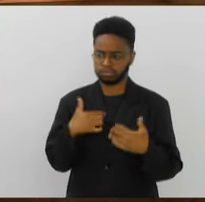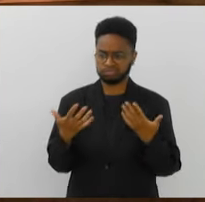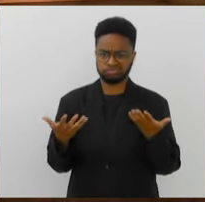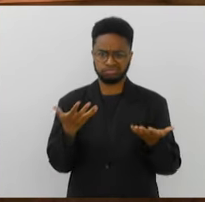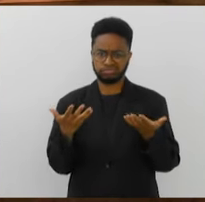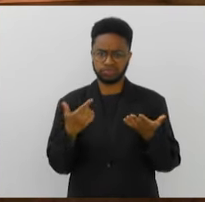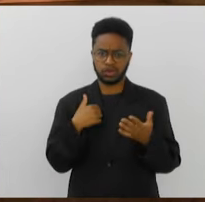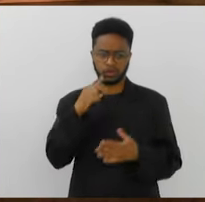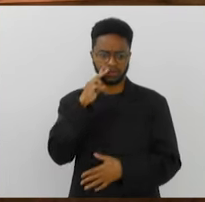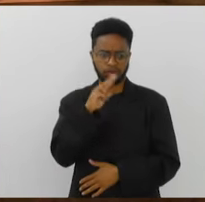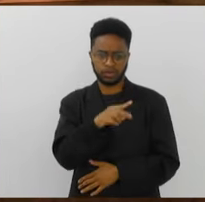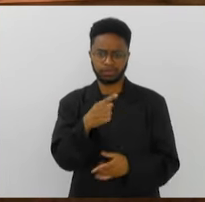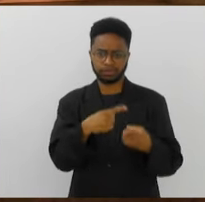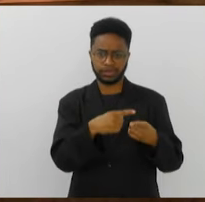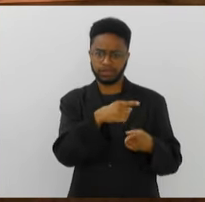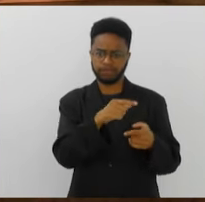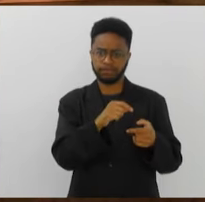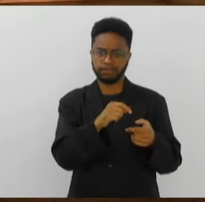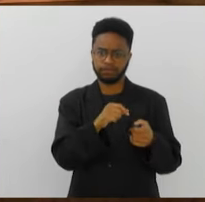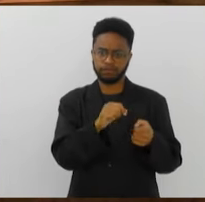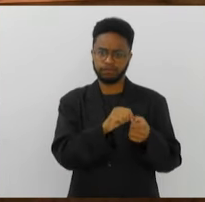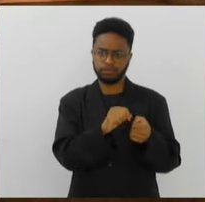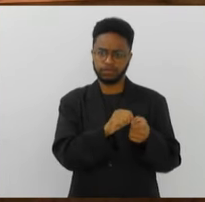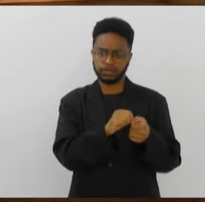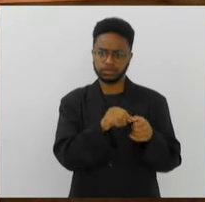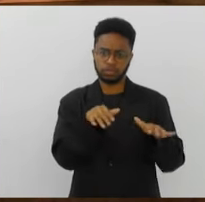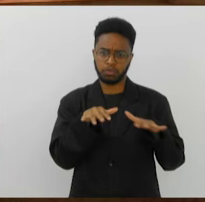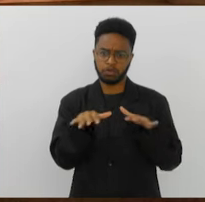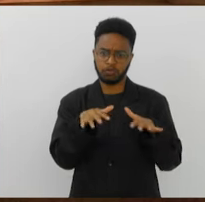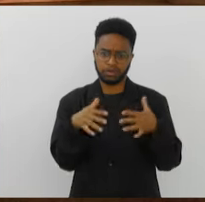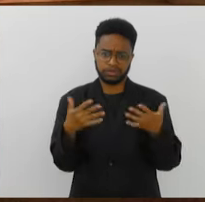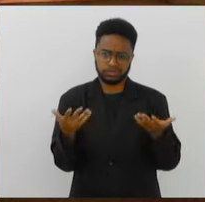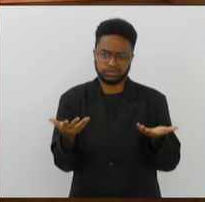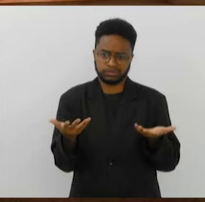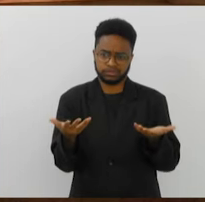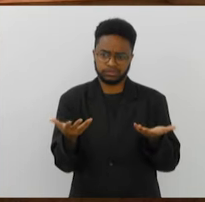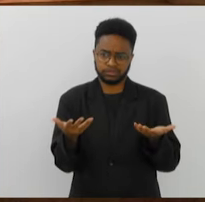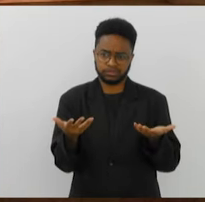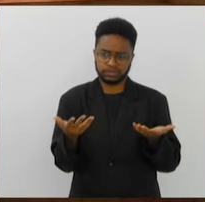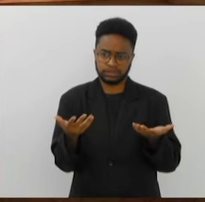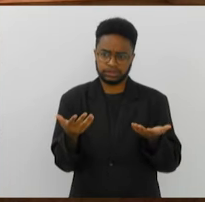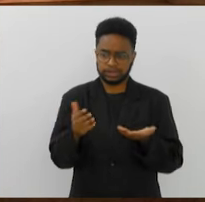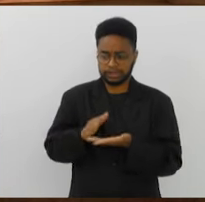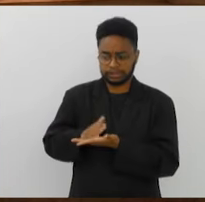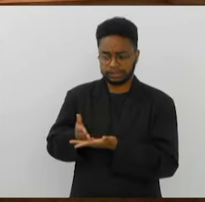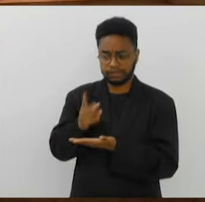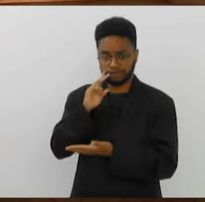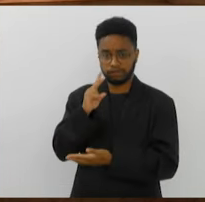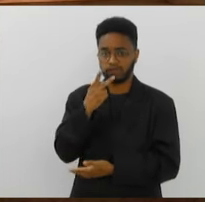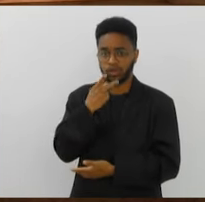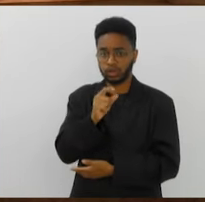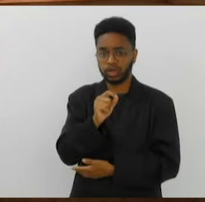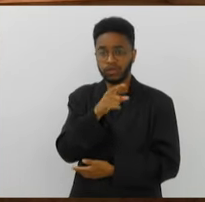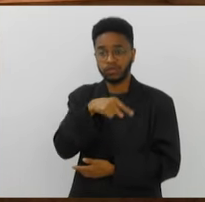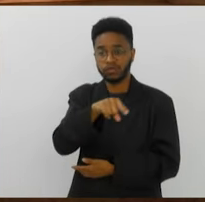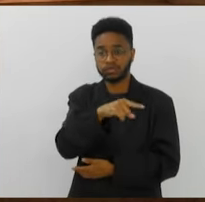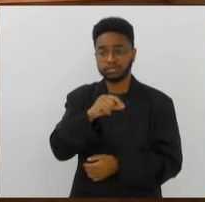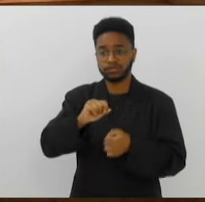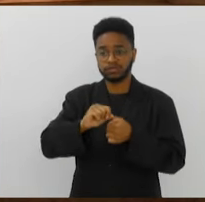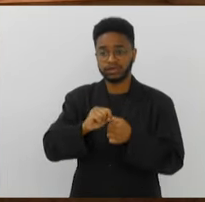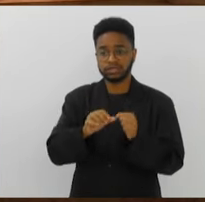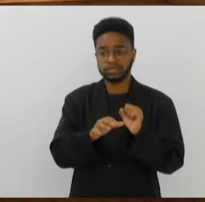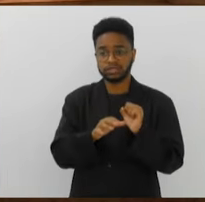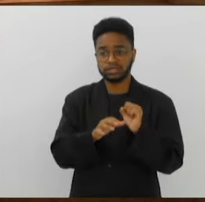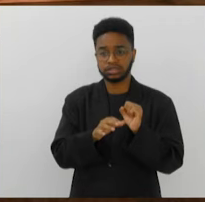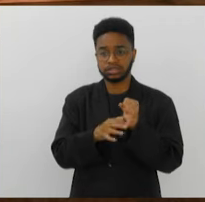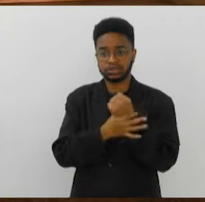olhei para ele assim, porque ele fez um gesto meio veemente, assim, e o intérprete falou, riu, falou que vocês fazem segurança pública sem recurso,